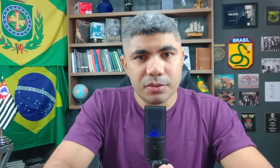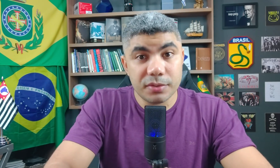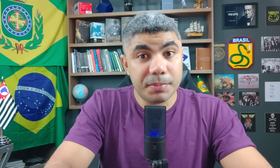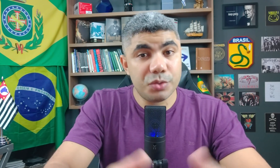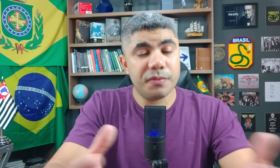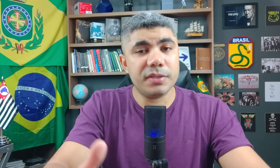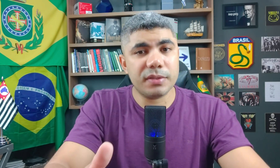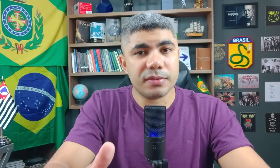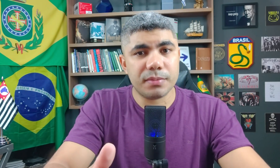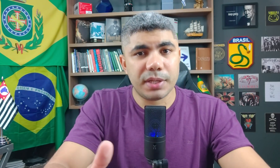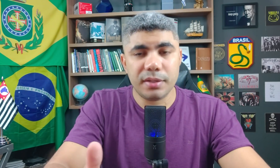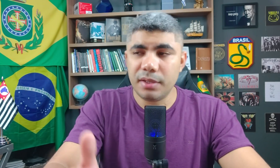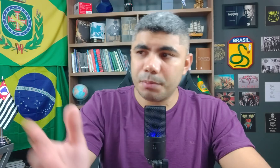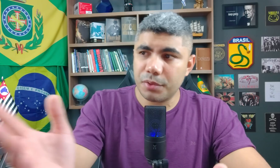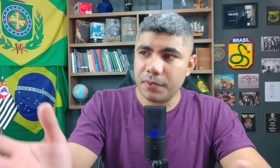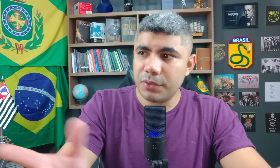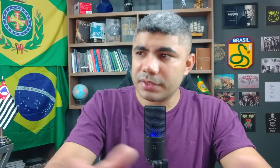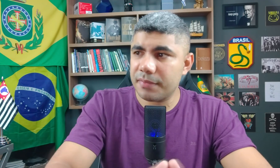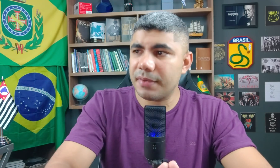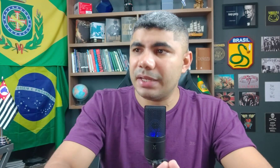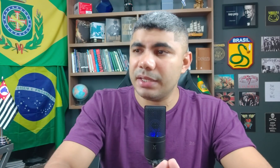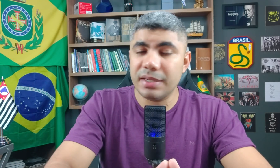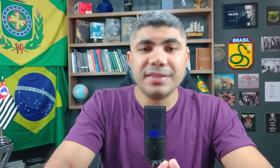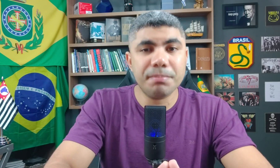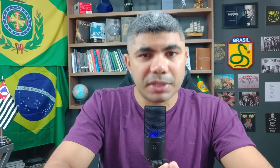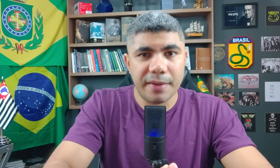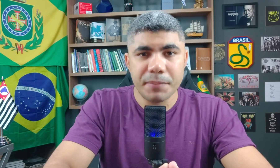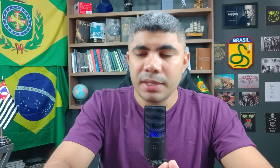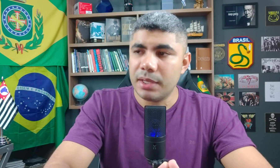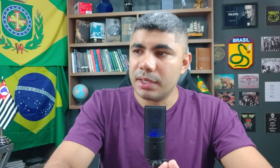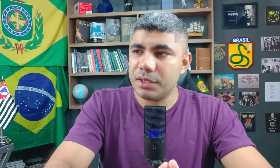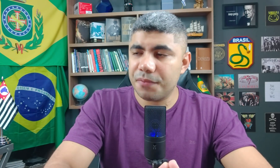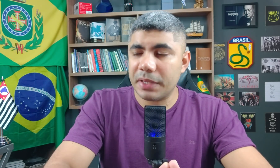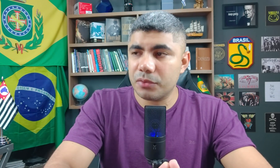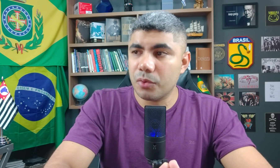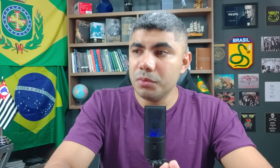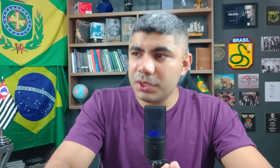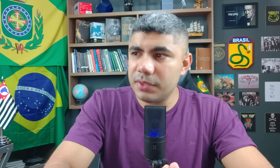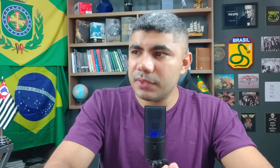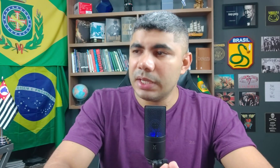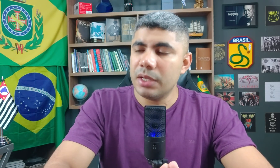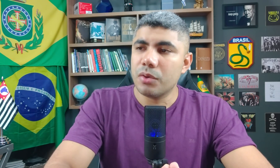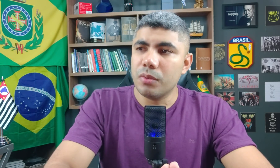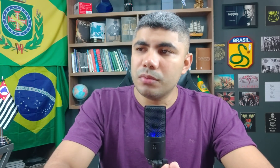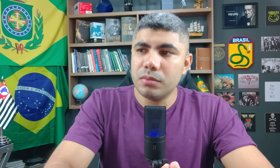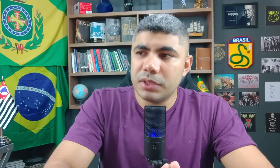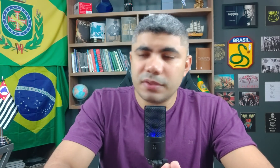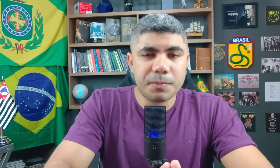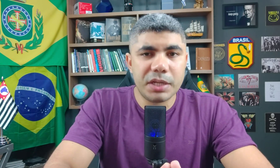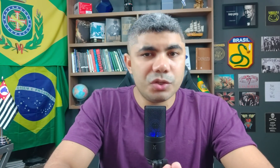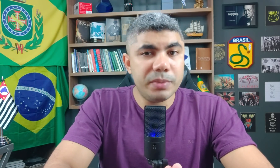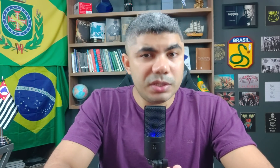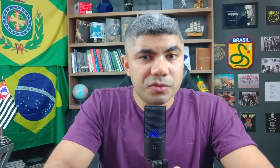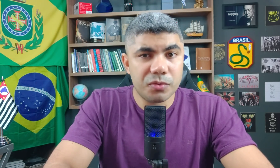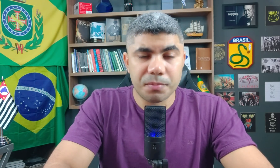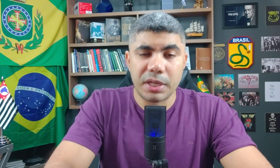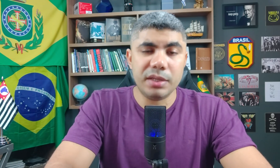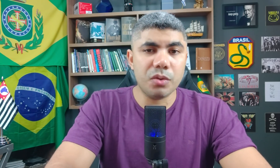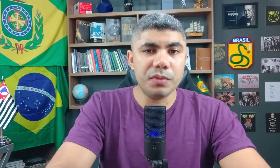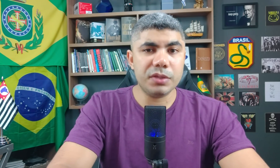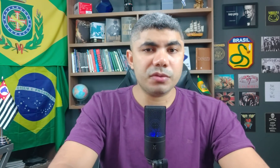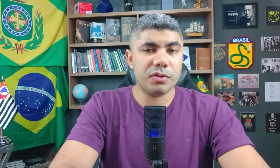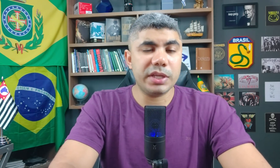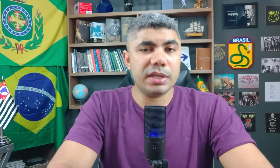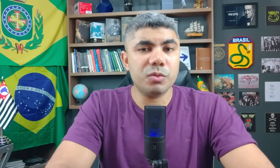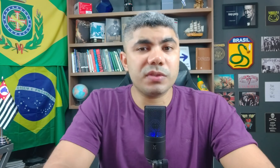o ministro André Mendonça pediu vistas né E proferiu essa fala e exemplar é que de fato condiz com o que se espera de um